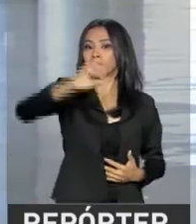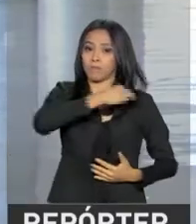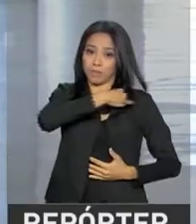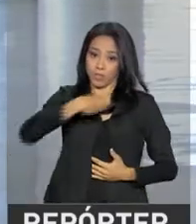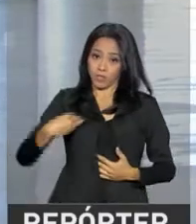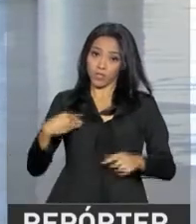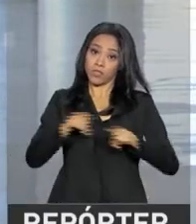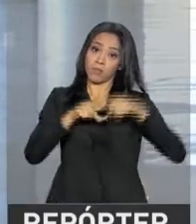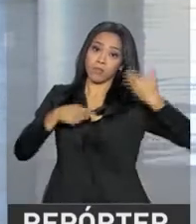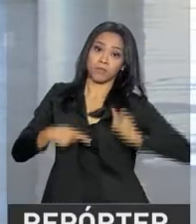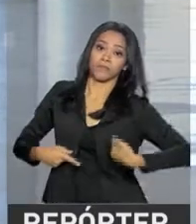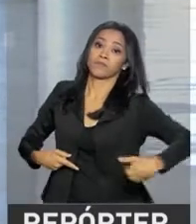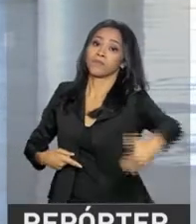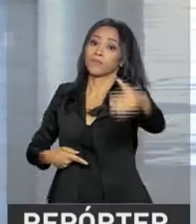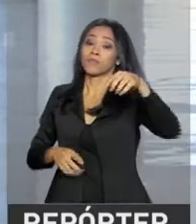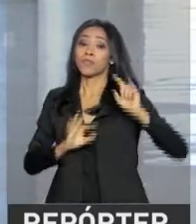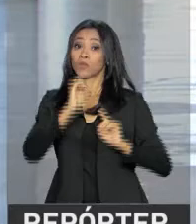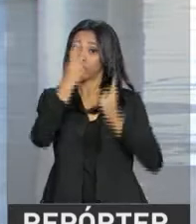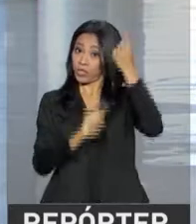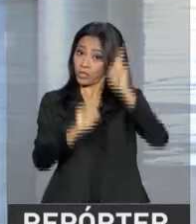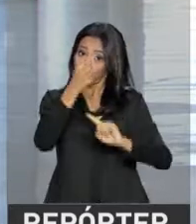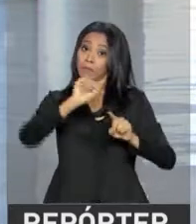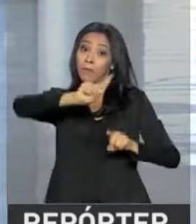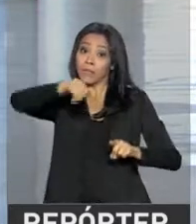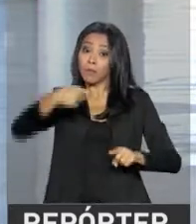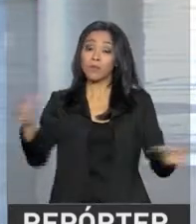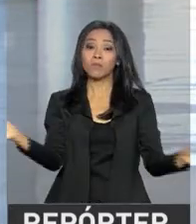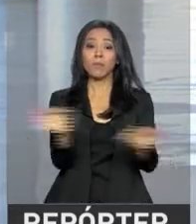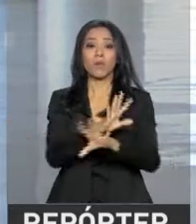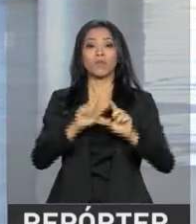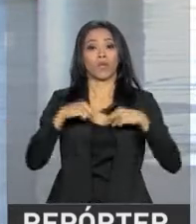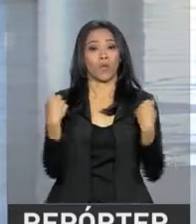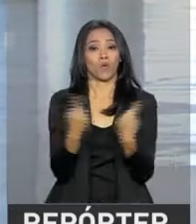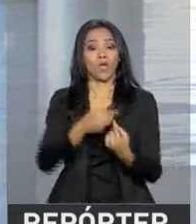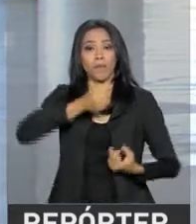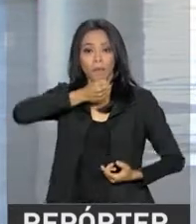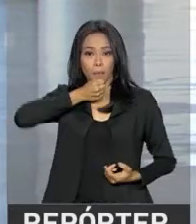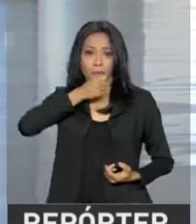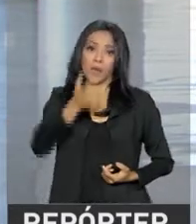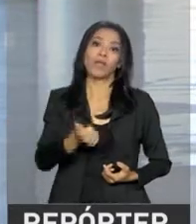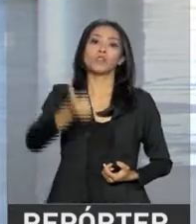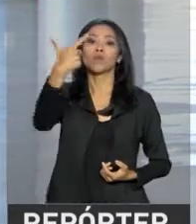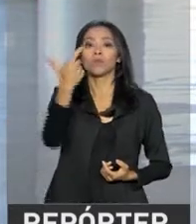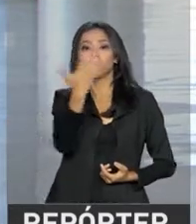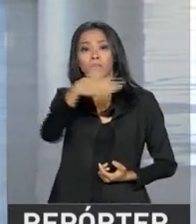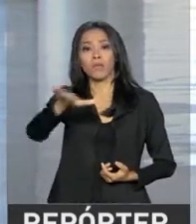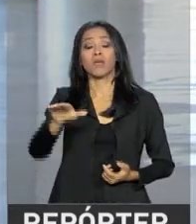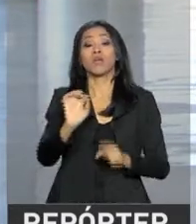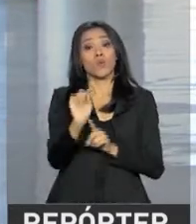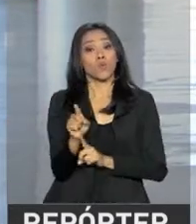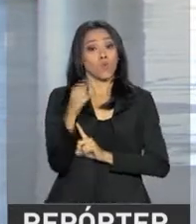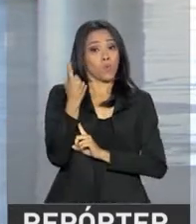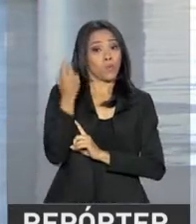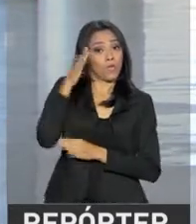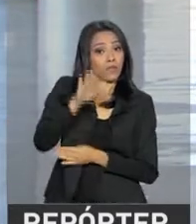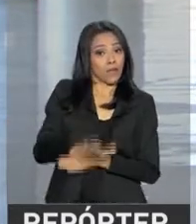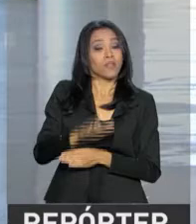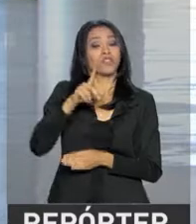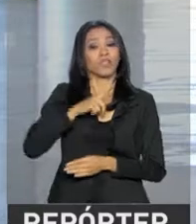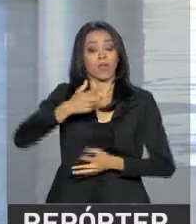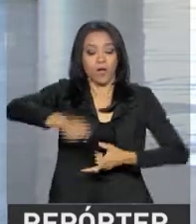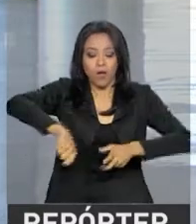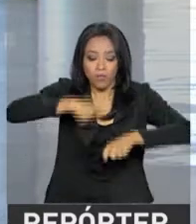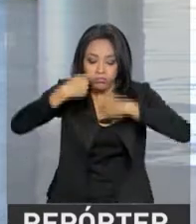assinatura de atos com declaração à imprensa ao meio dia e meia uma da tarde o presidente michel temer vai oferecer um almoço